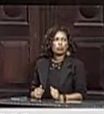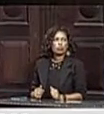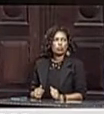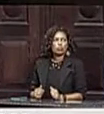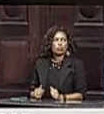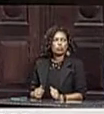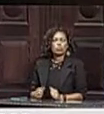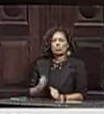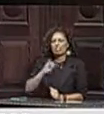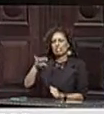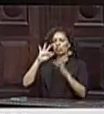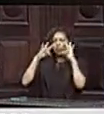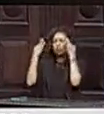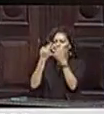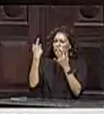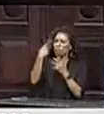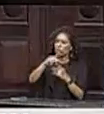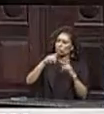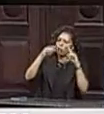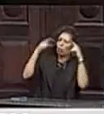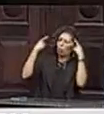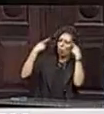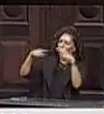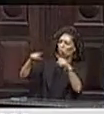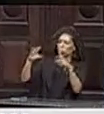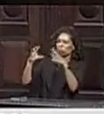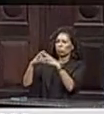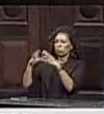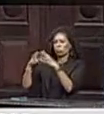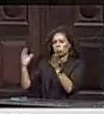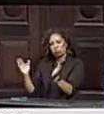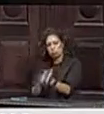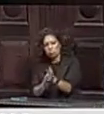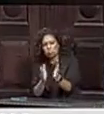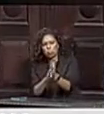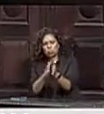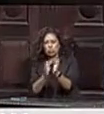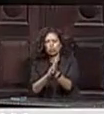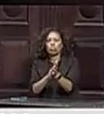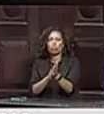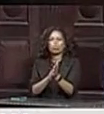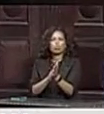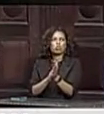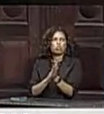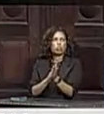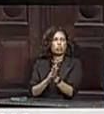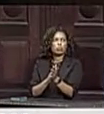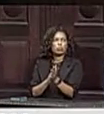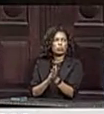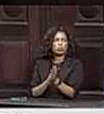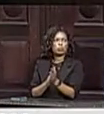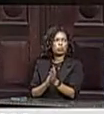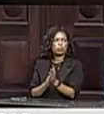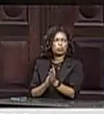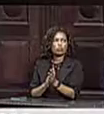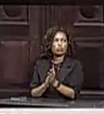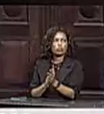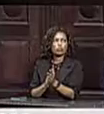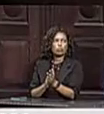que homenagens fossem feitas ao grande homem público, CAO,